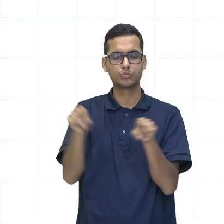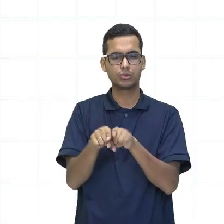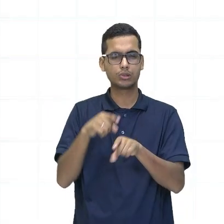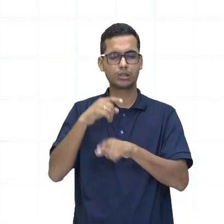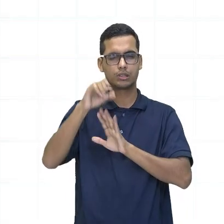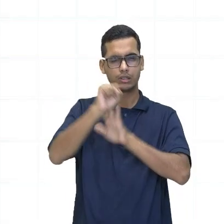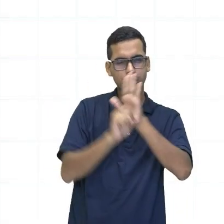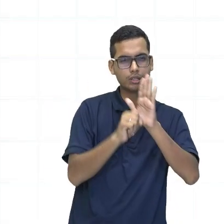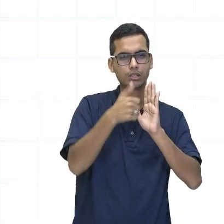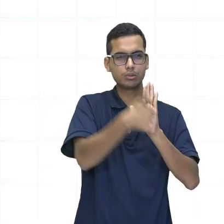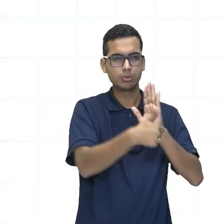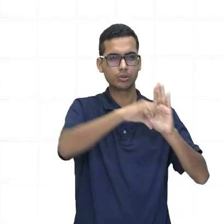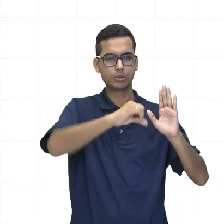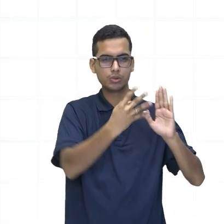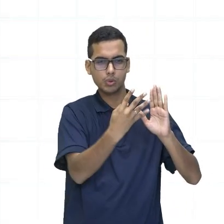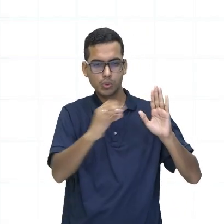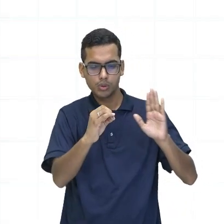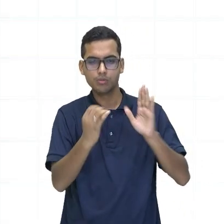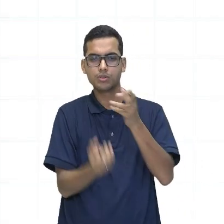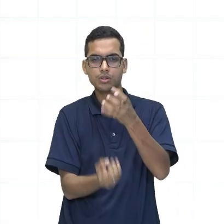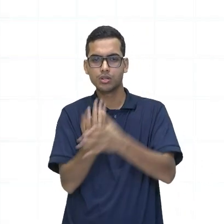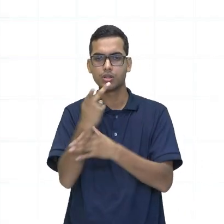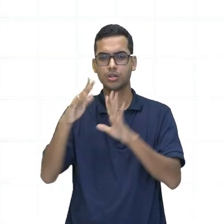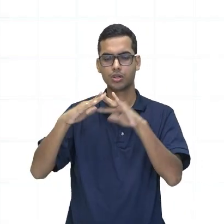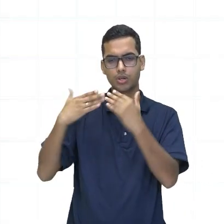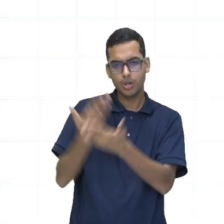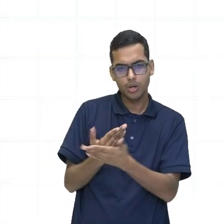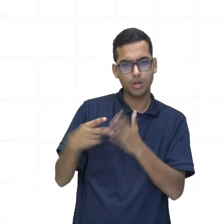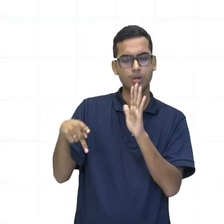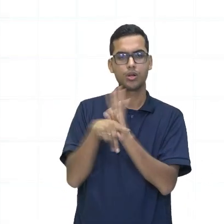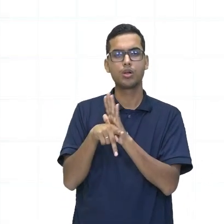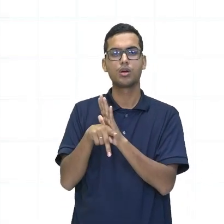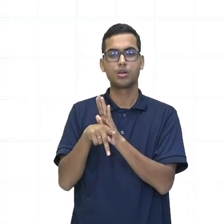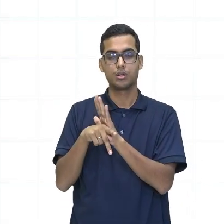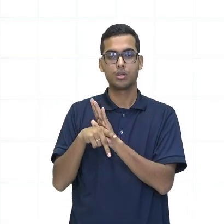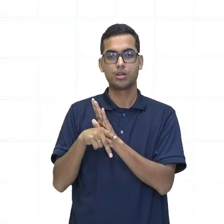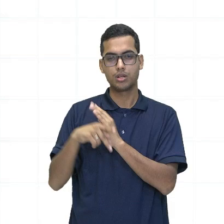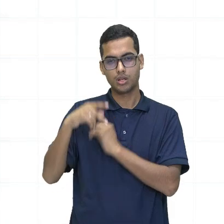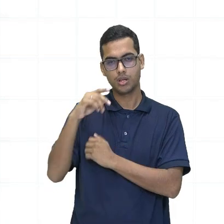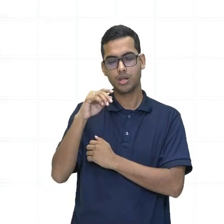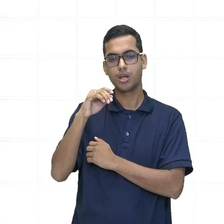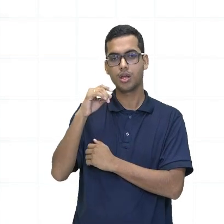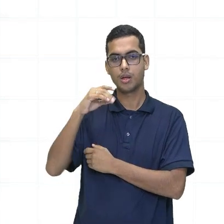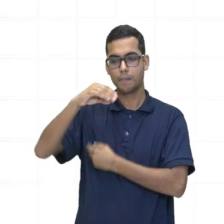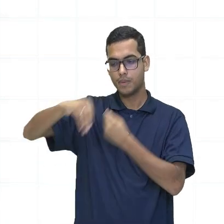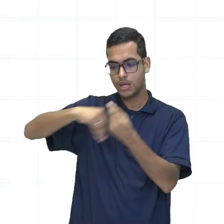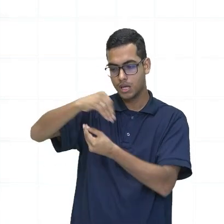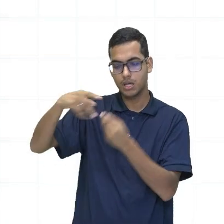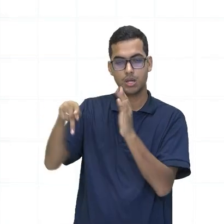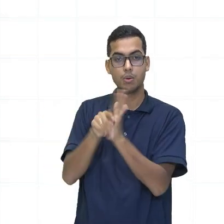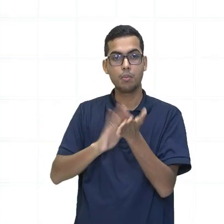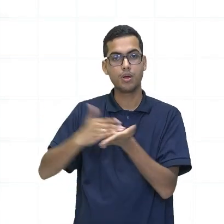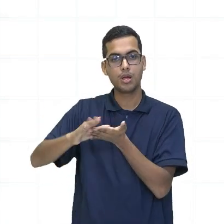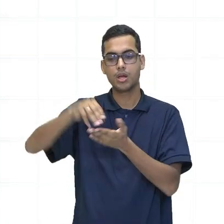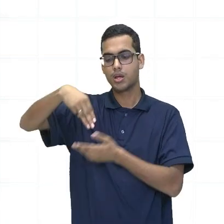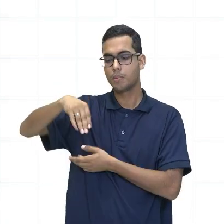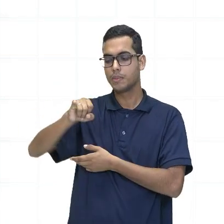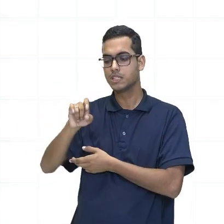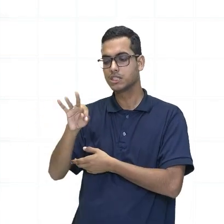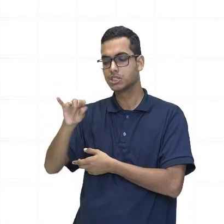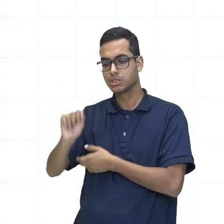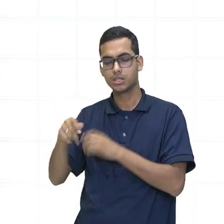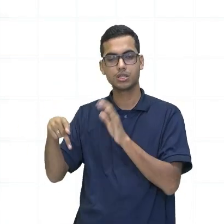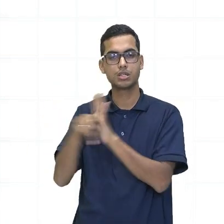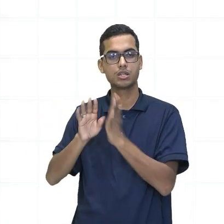foi fundada a Escola Mista de Samba da Praça 14 de Janeiro. O primeiro desfile oficial